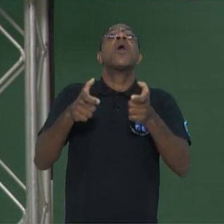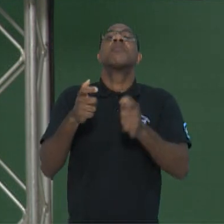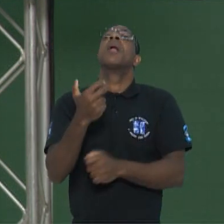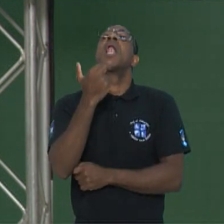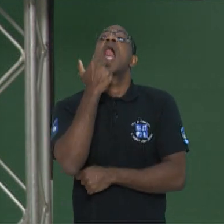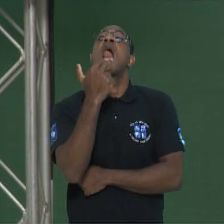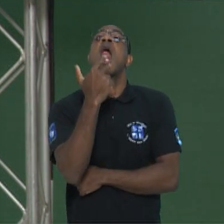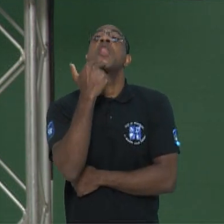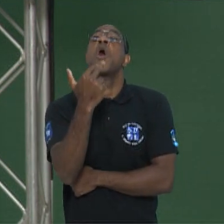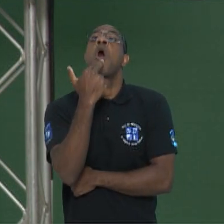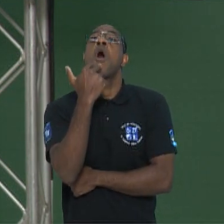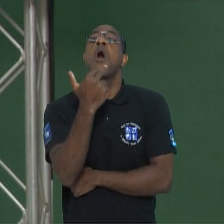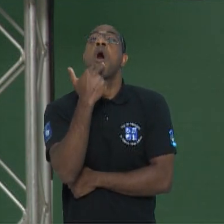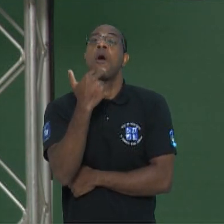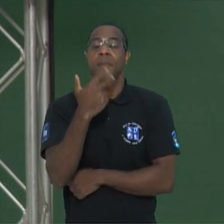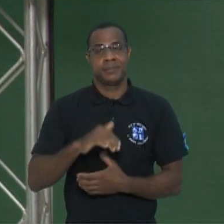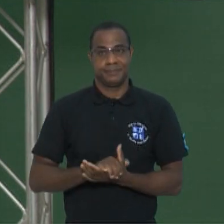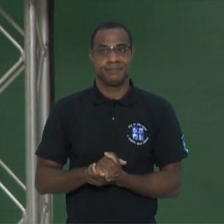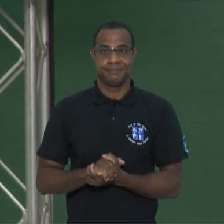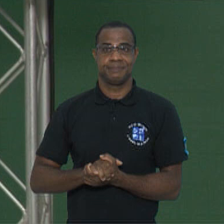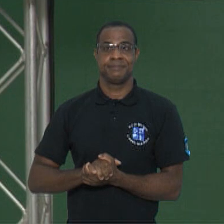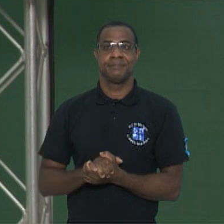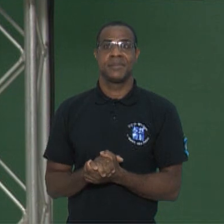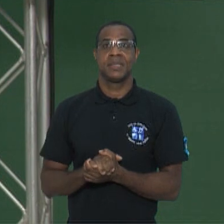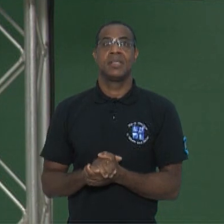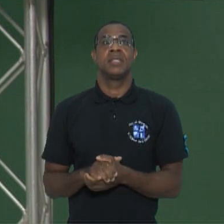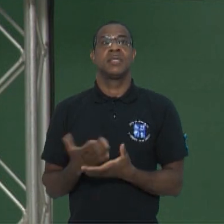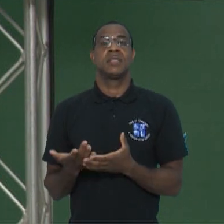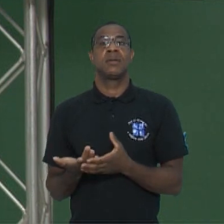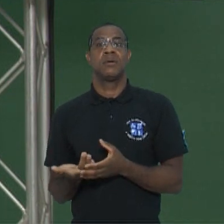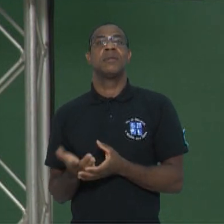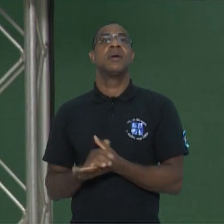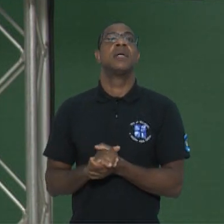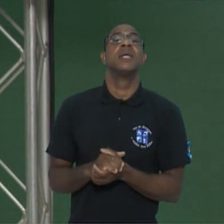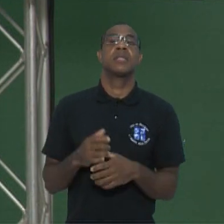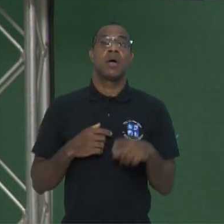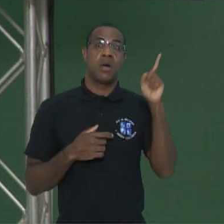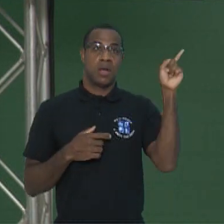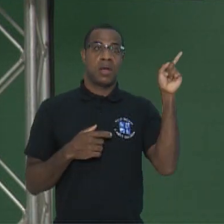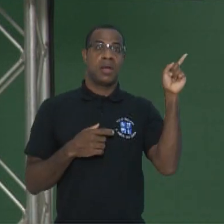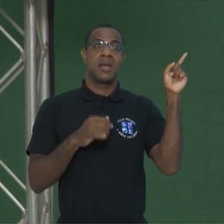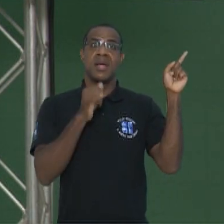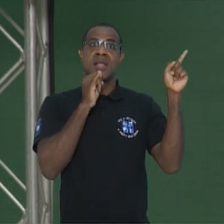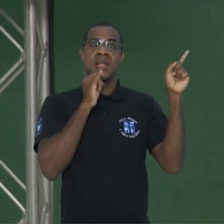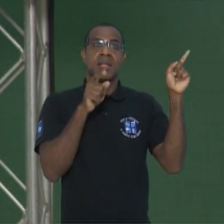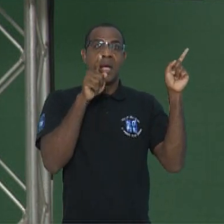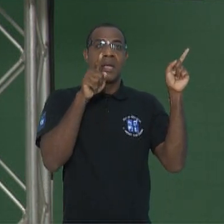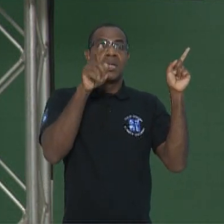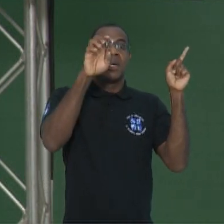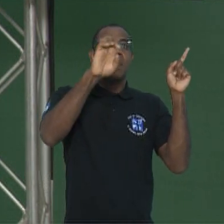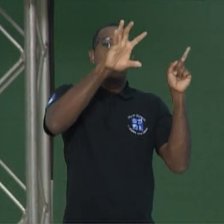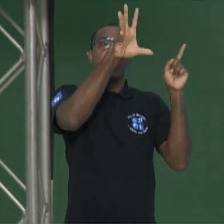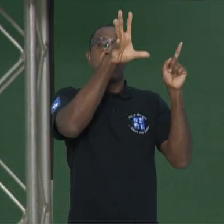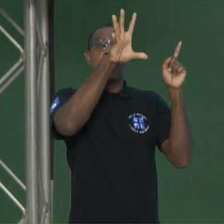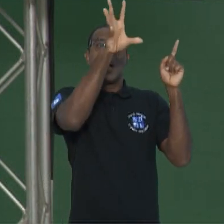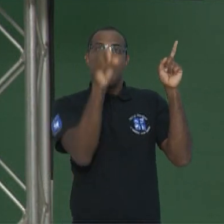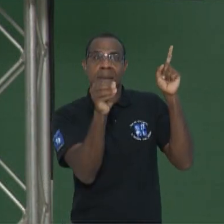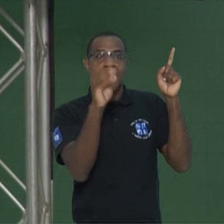Pela imposição, muitas vezes, do idioma. Então, voltando lá, o que nós vamos ter? Por exemplo, aqui nesta parte